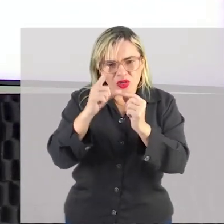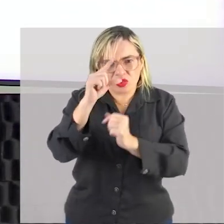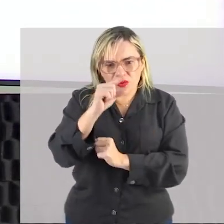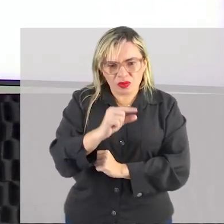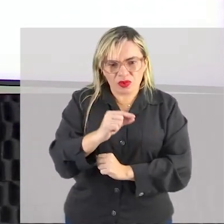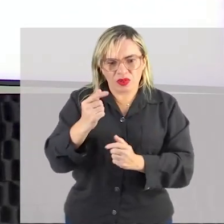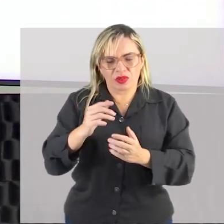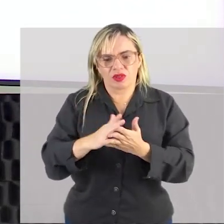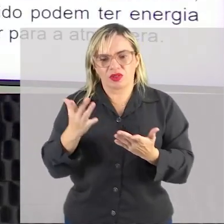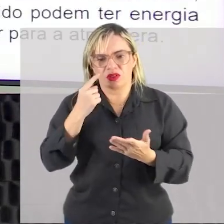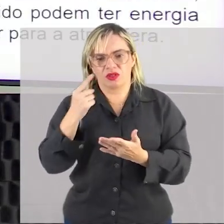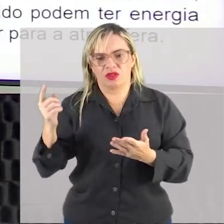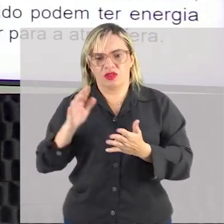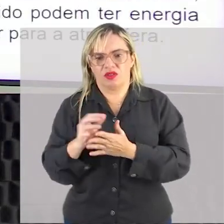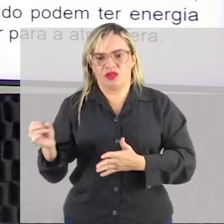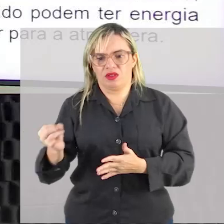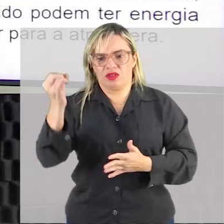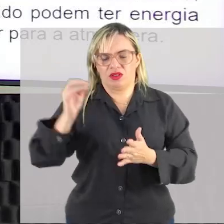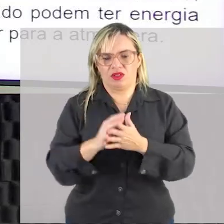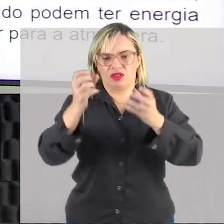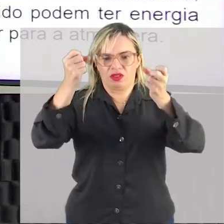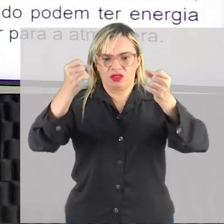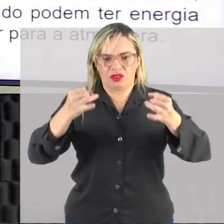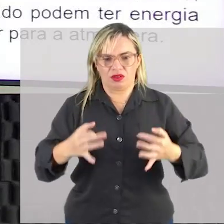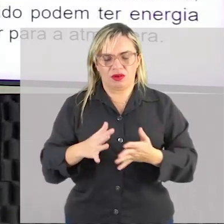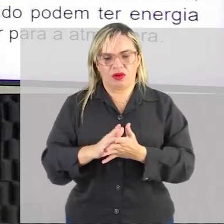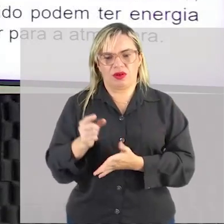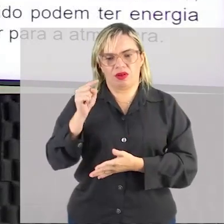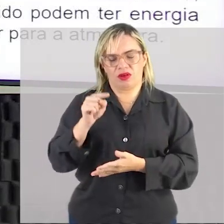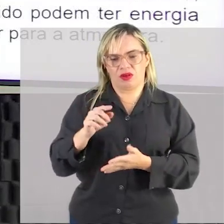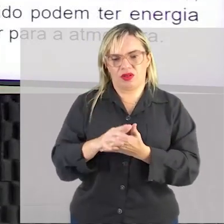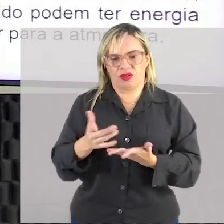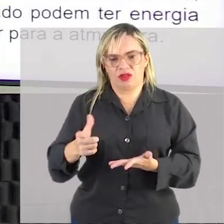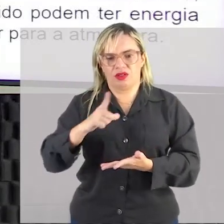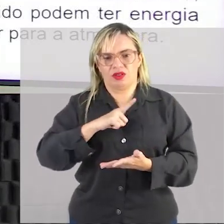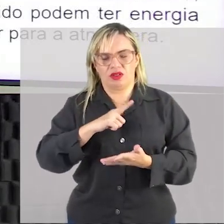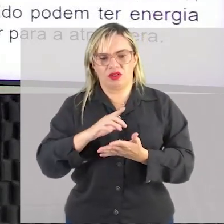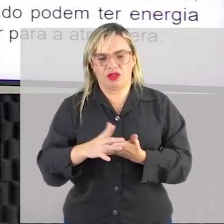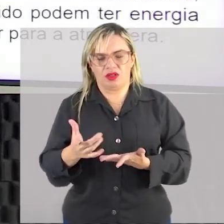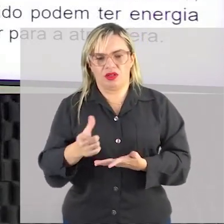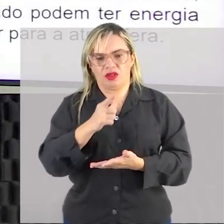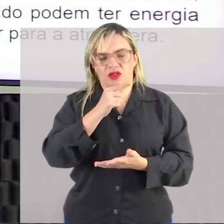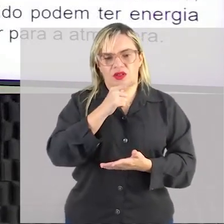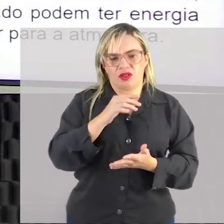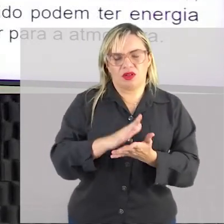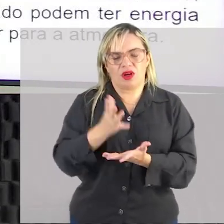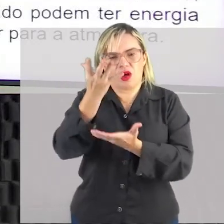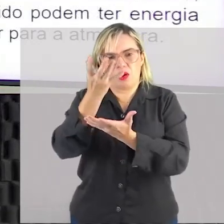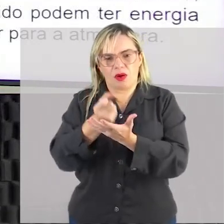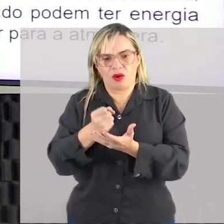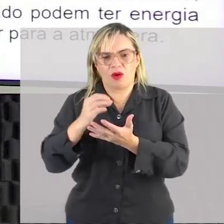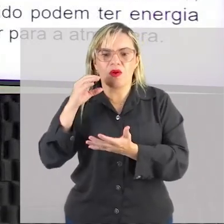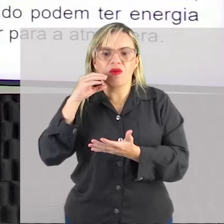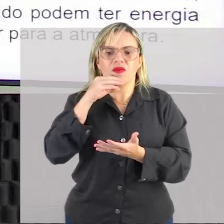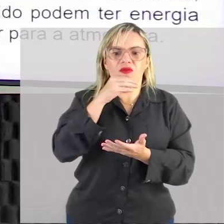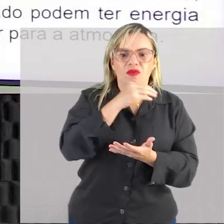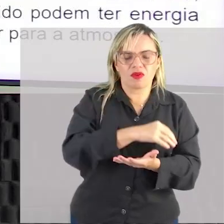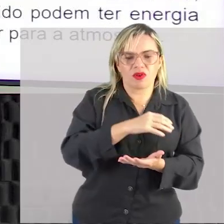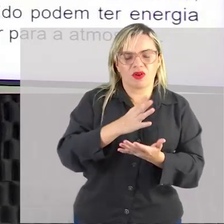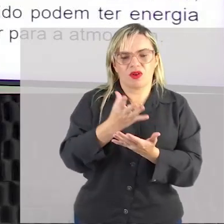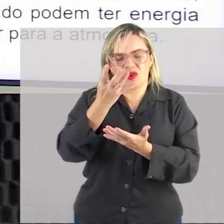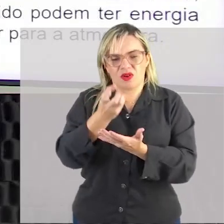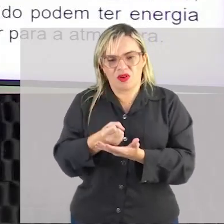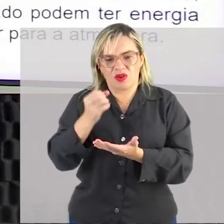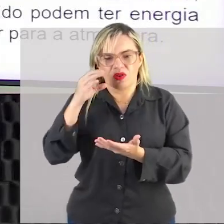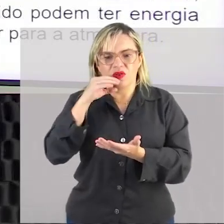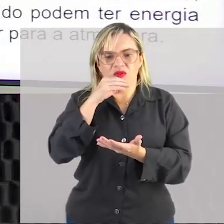tá? E aqui você tem a questão que fala que você tinha água, ela absorve calor. Quando é